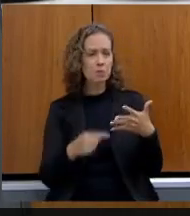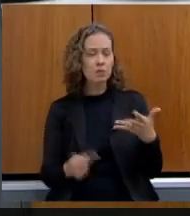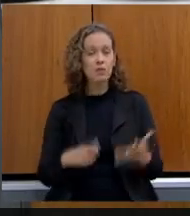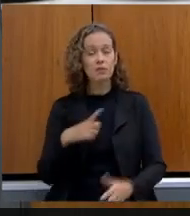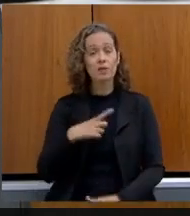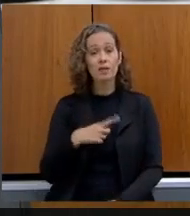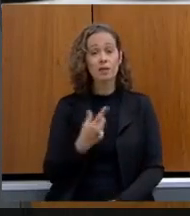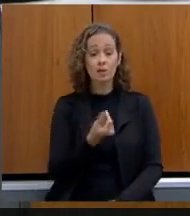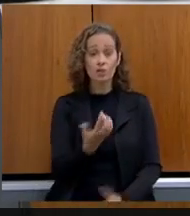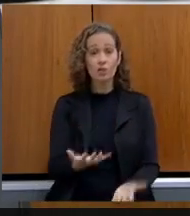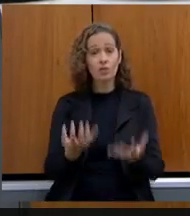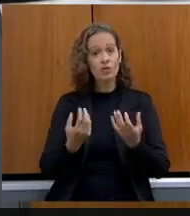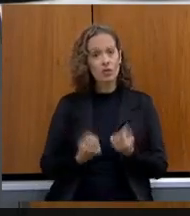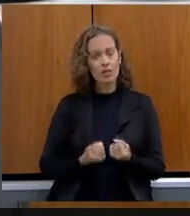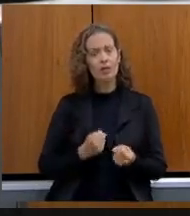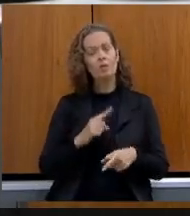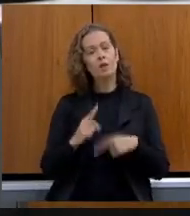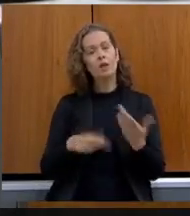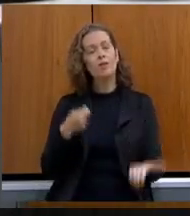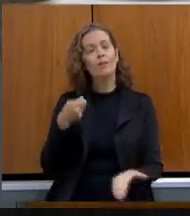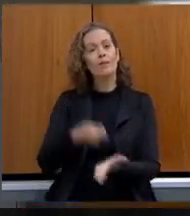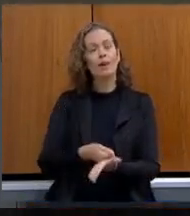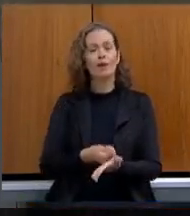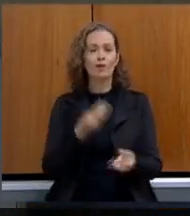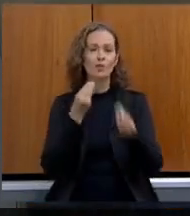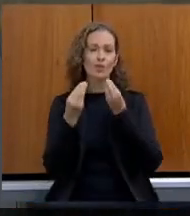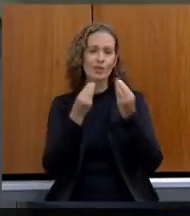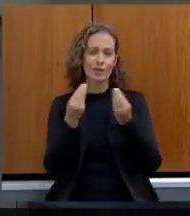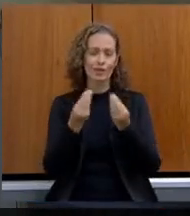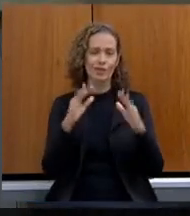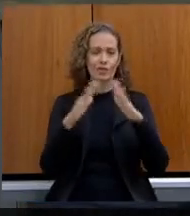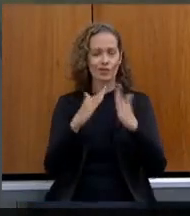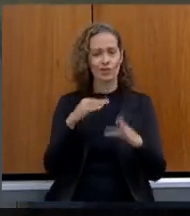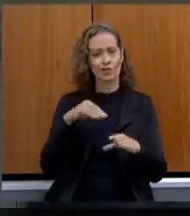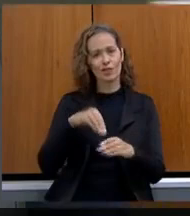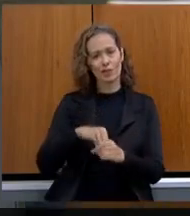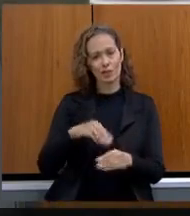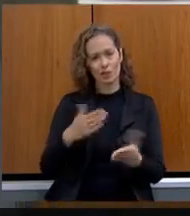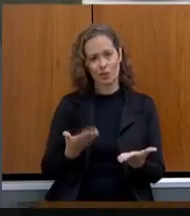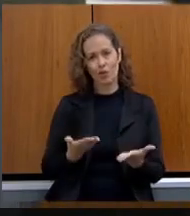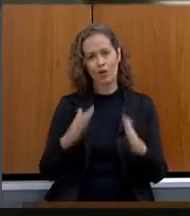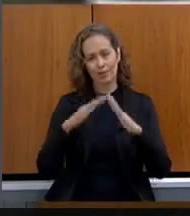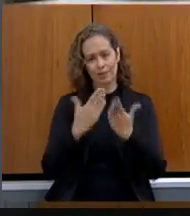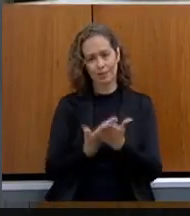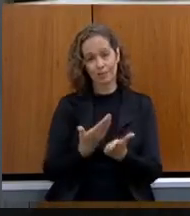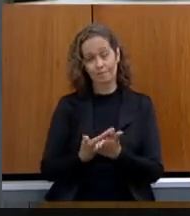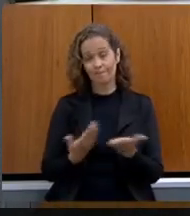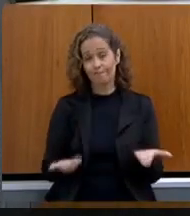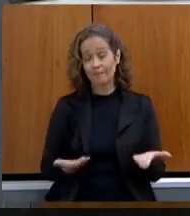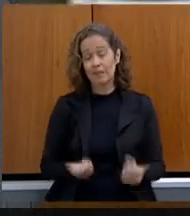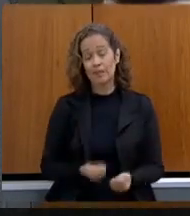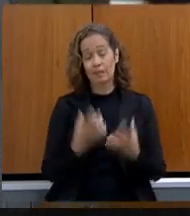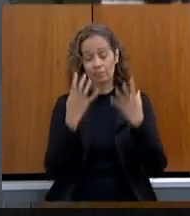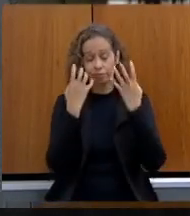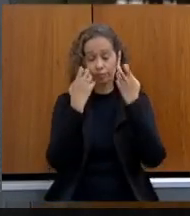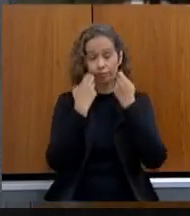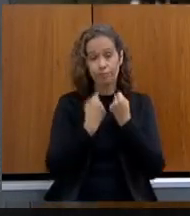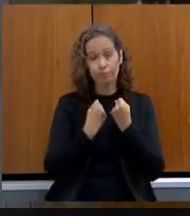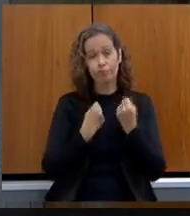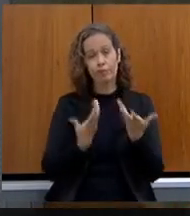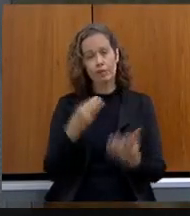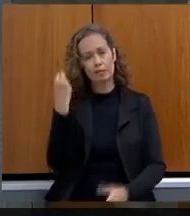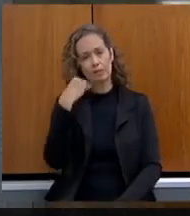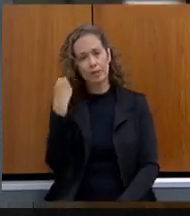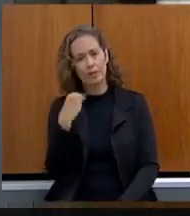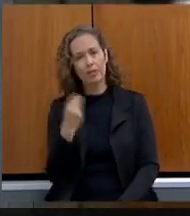para oferecer a merenda Deputado então é era uma situação muito constrangedora vivida pelos nossos gestores e eu vi